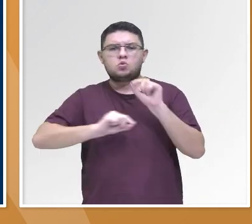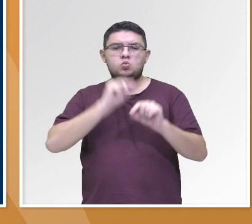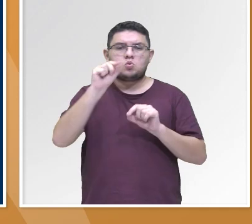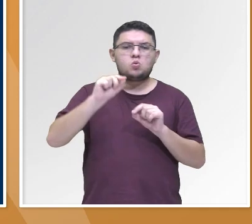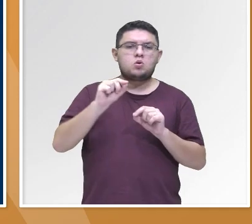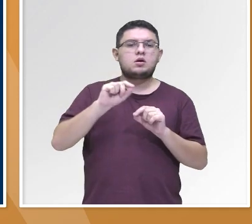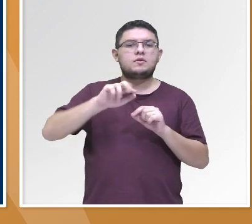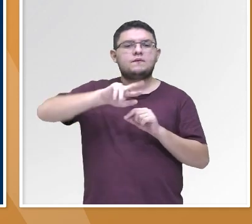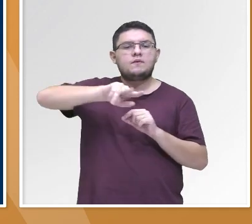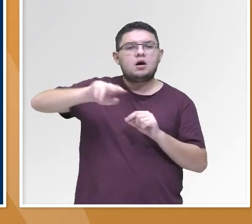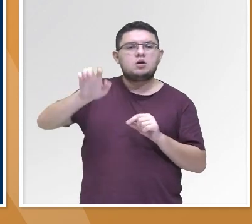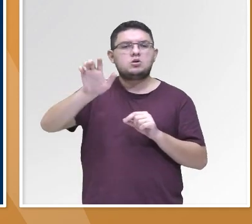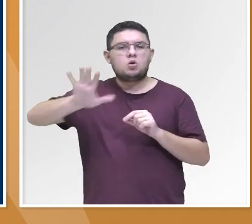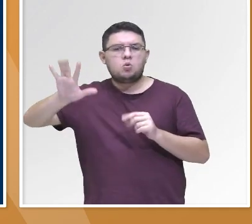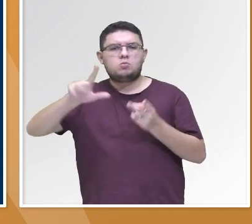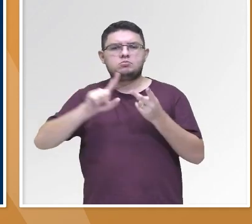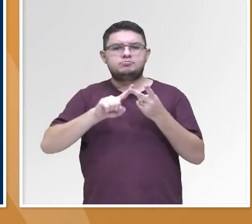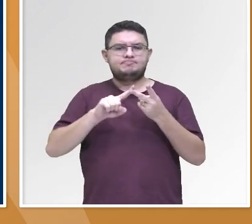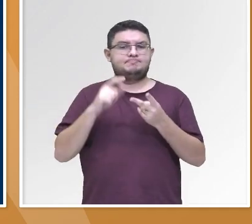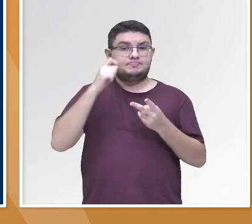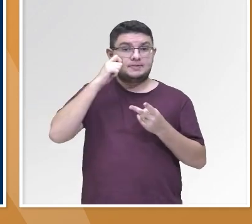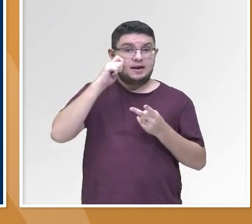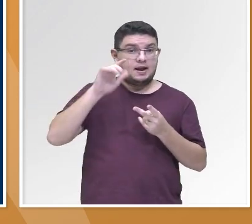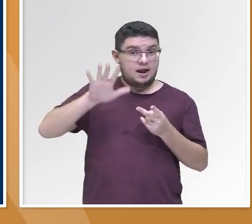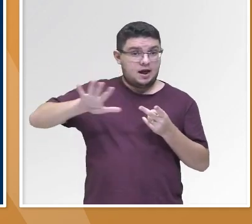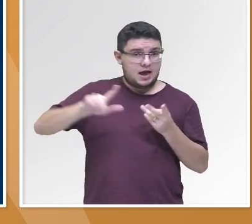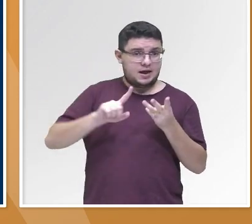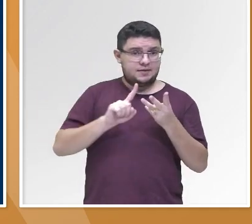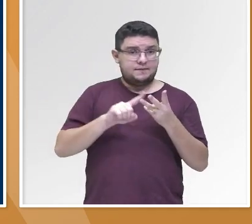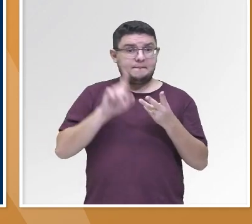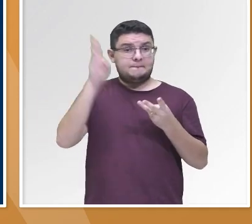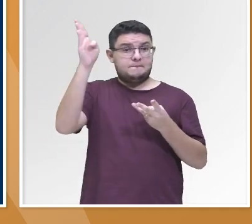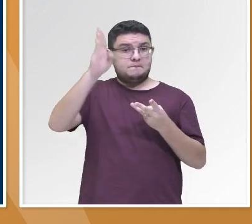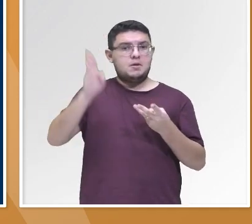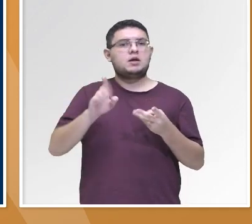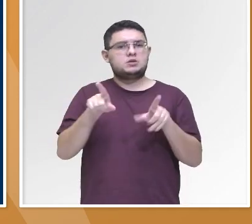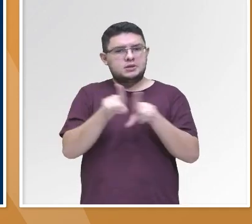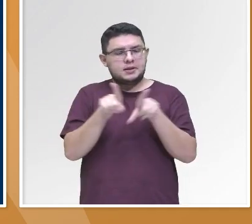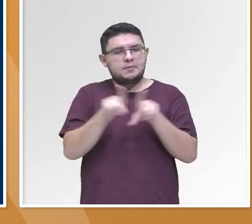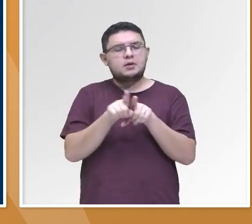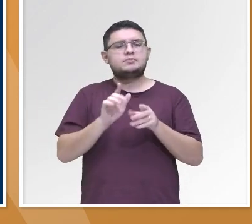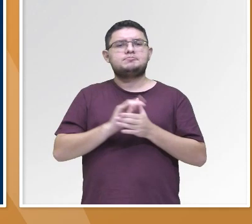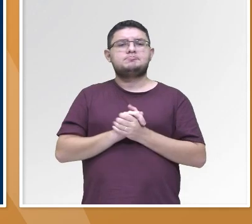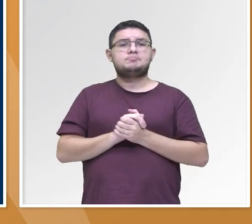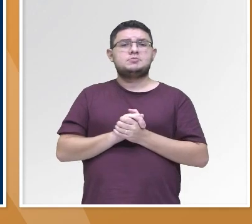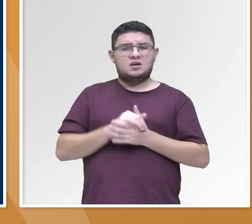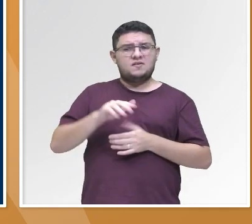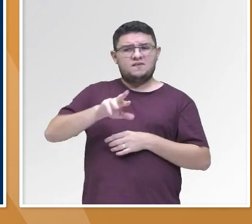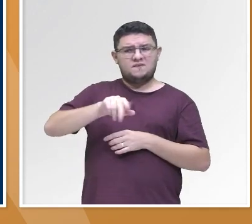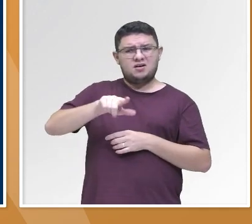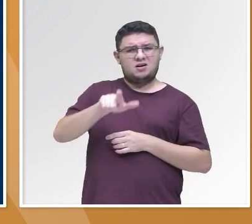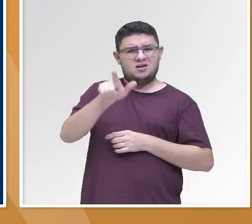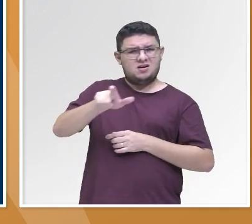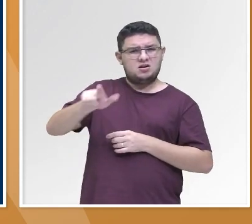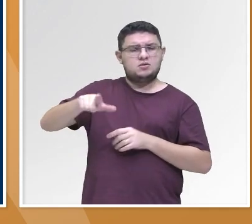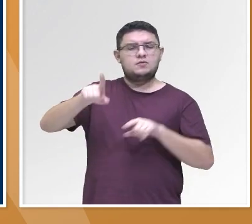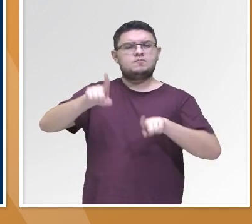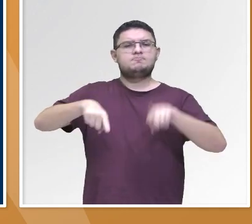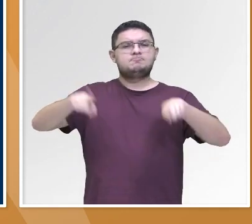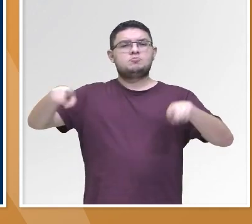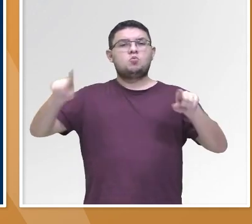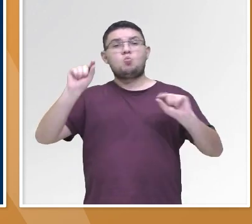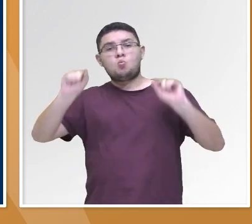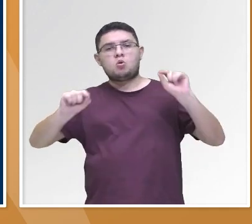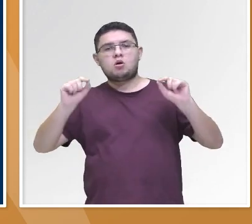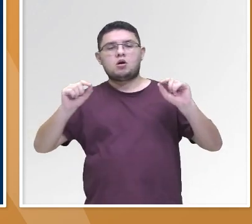Tá? Então a gente percebe aí que muita gente estava ali apenas para tratar os africanos, ou melhor, tratava os africanos apenas